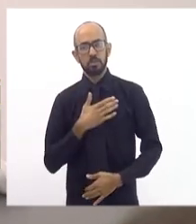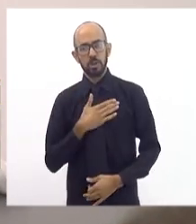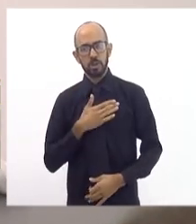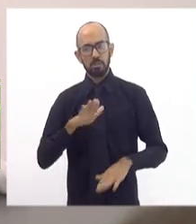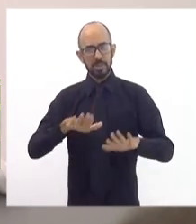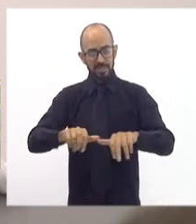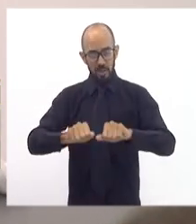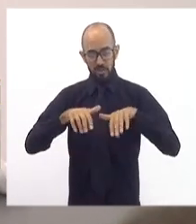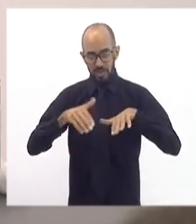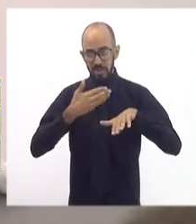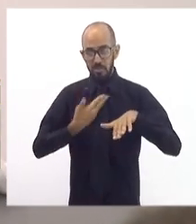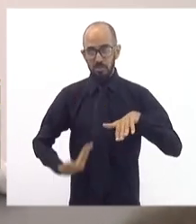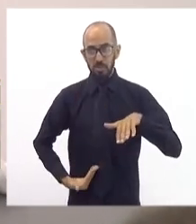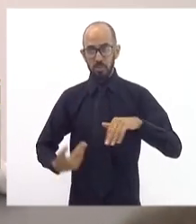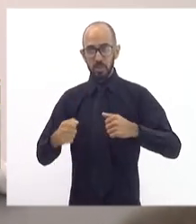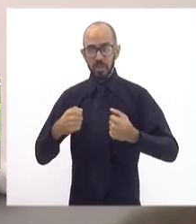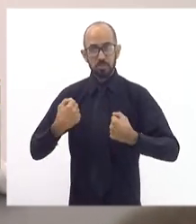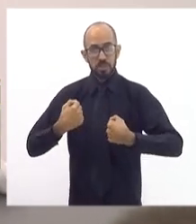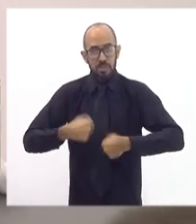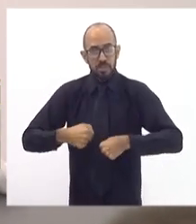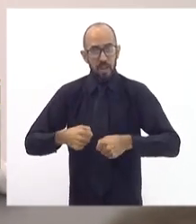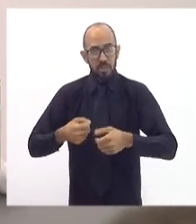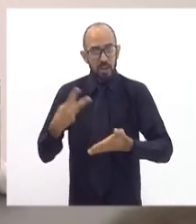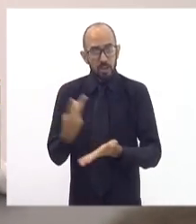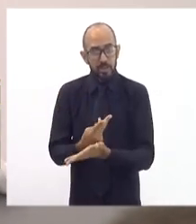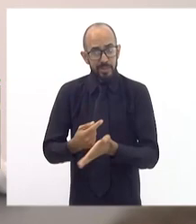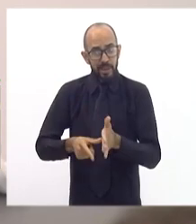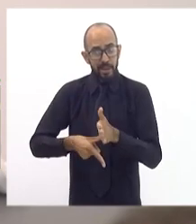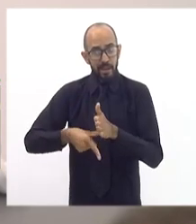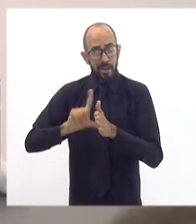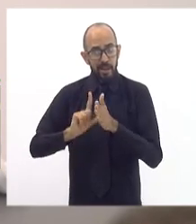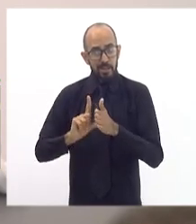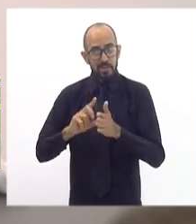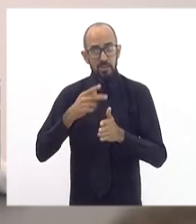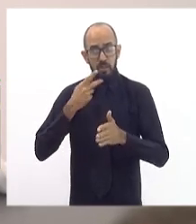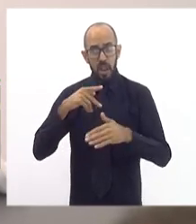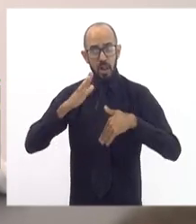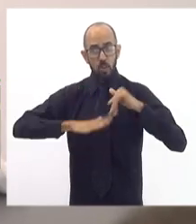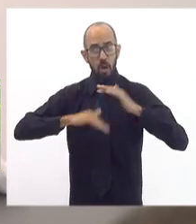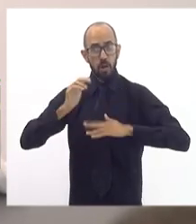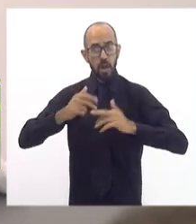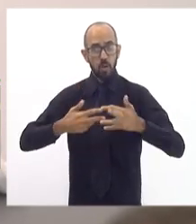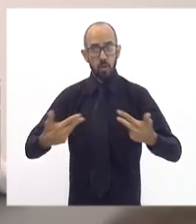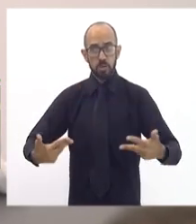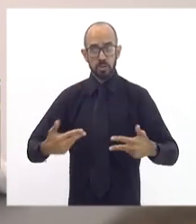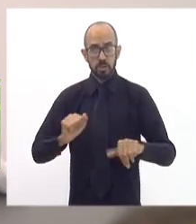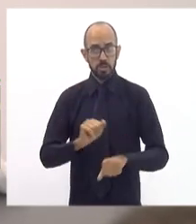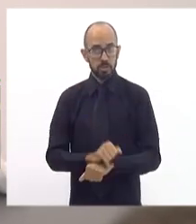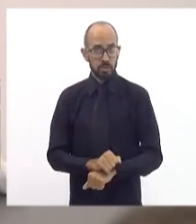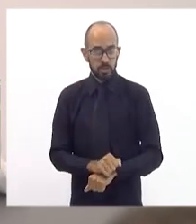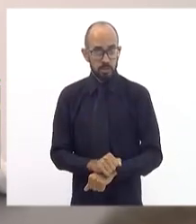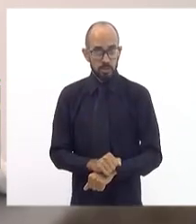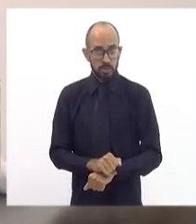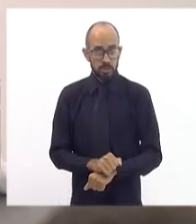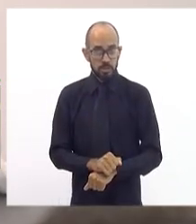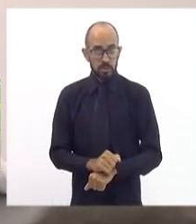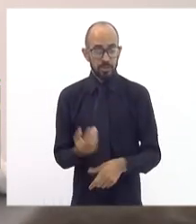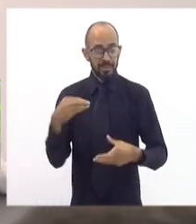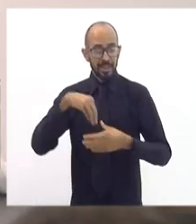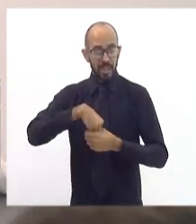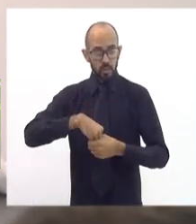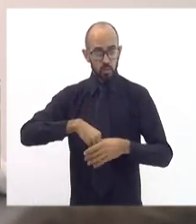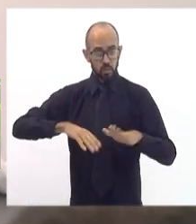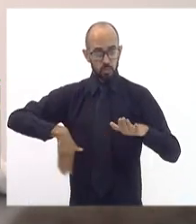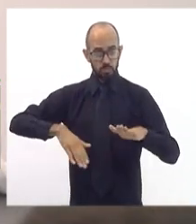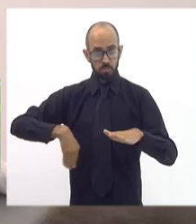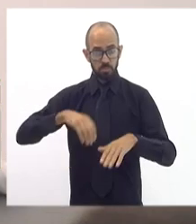devesse acontecido antes de se falar no projeto e em carro com chip dentro da Baía de Sepetiba